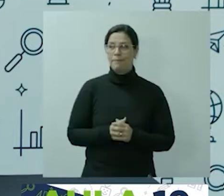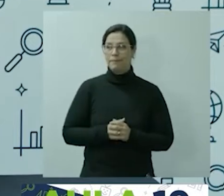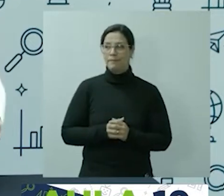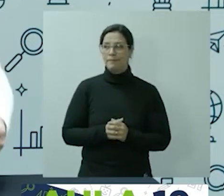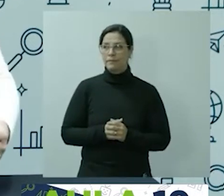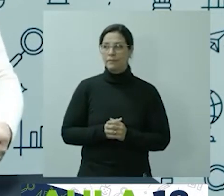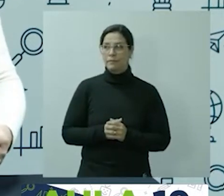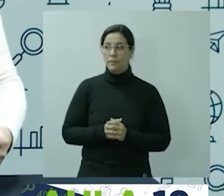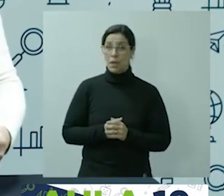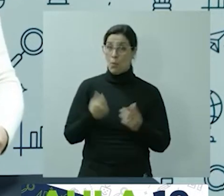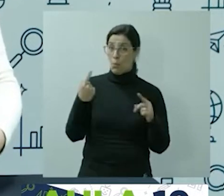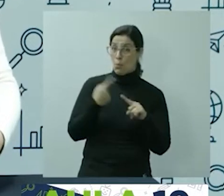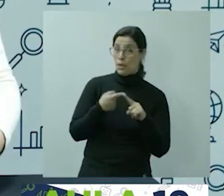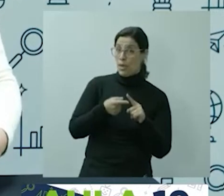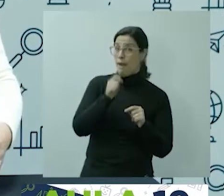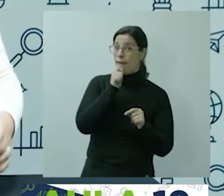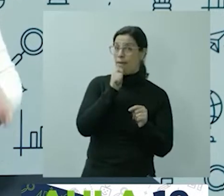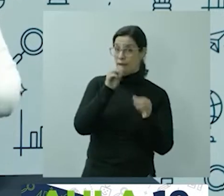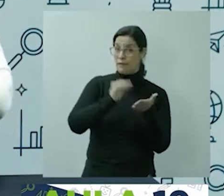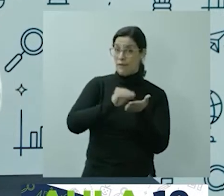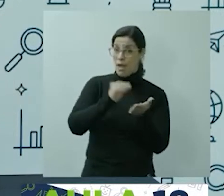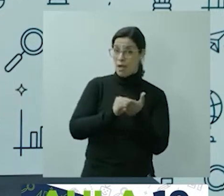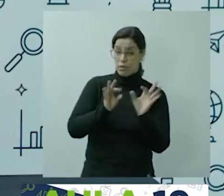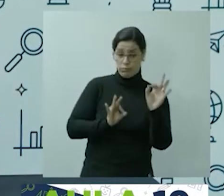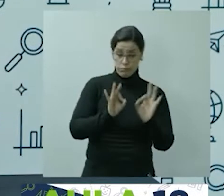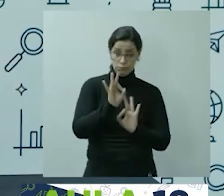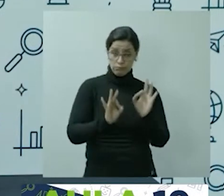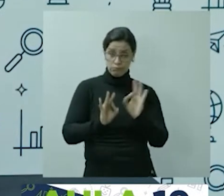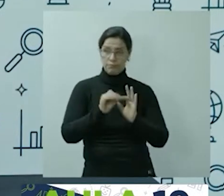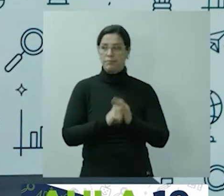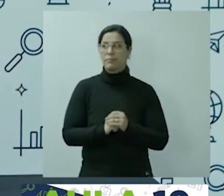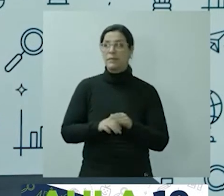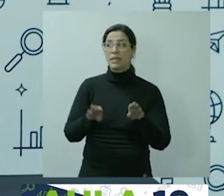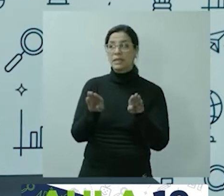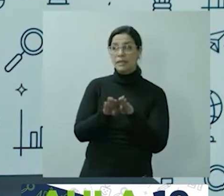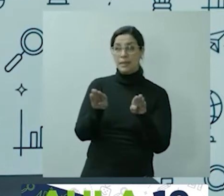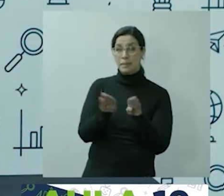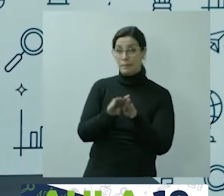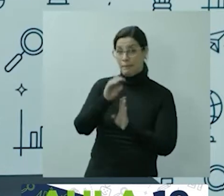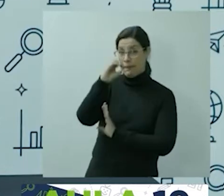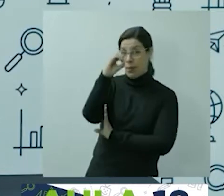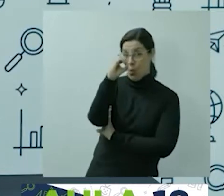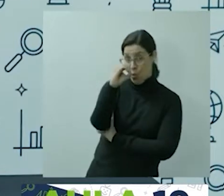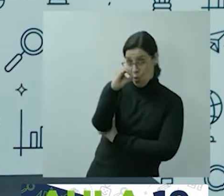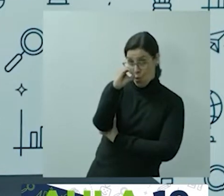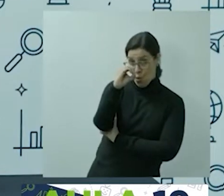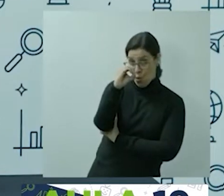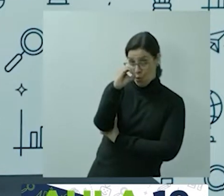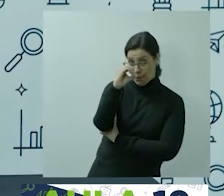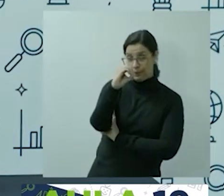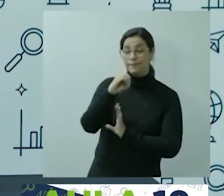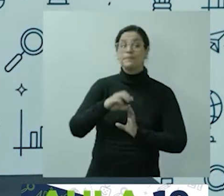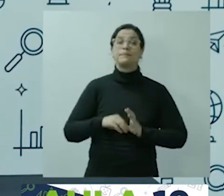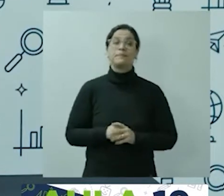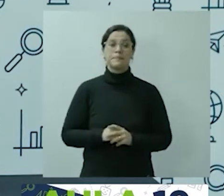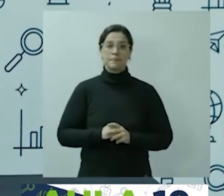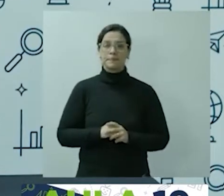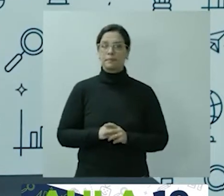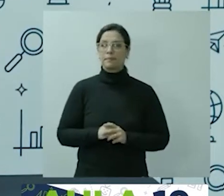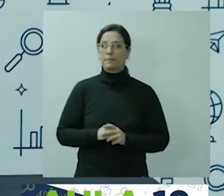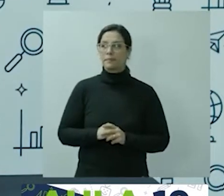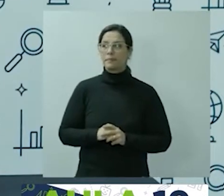Eu vou colocar aqui porque a gente não formou ainda a palavra. Peguem a letrinha O.